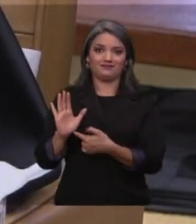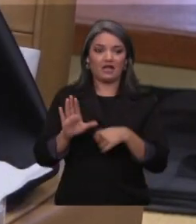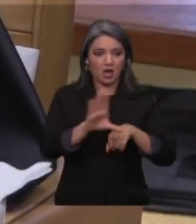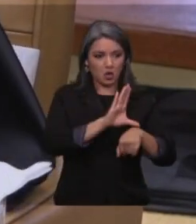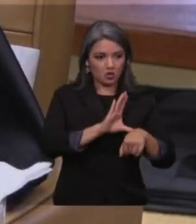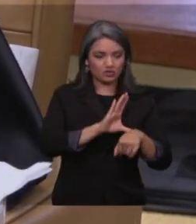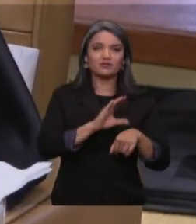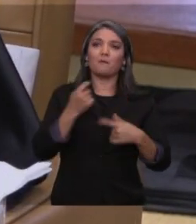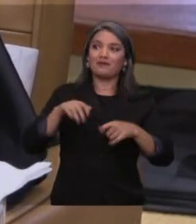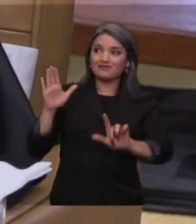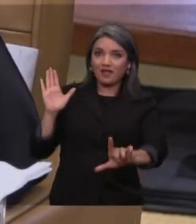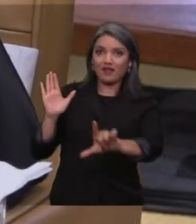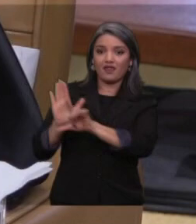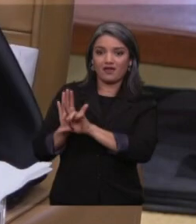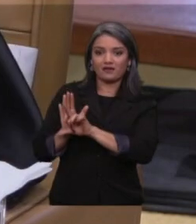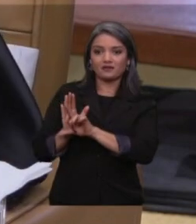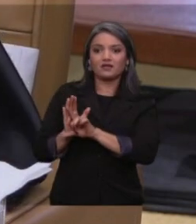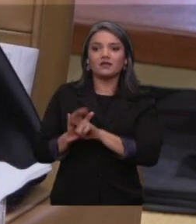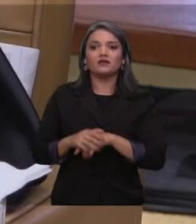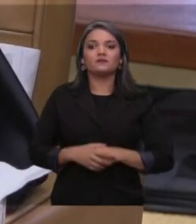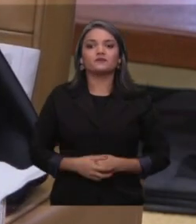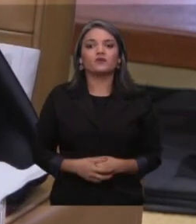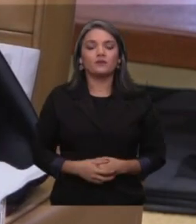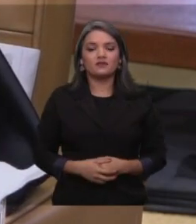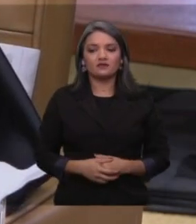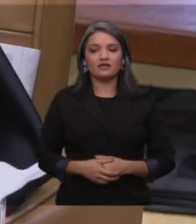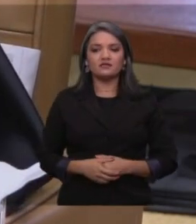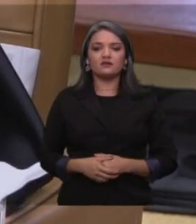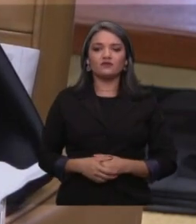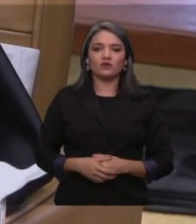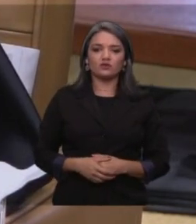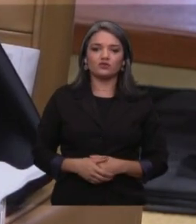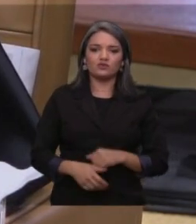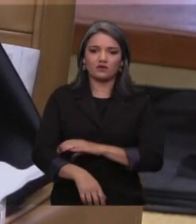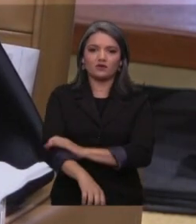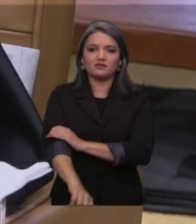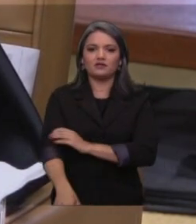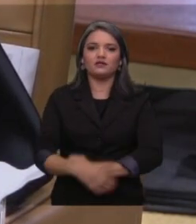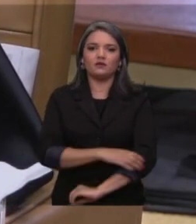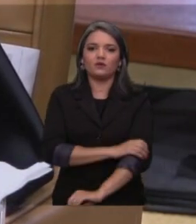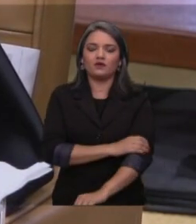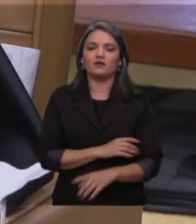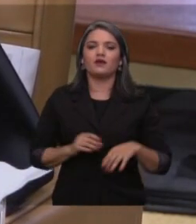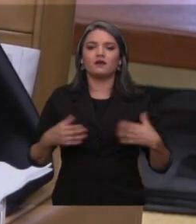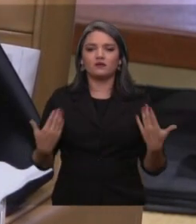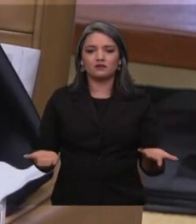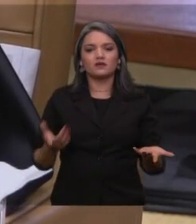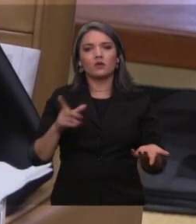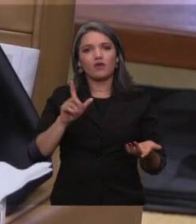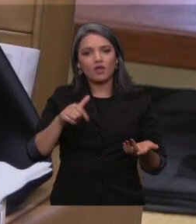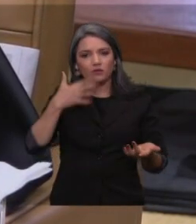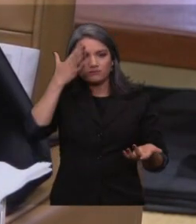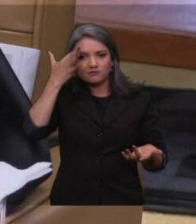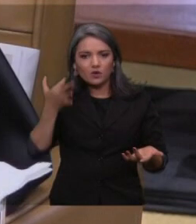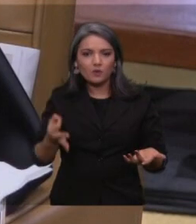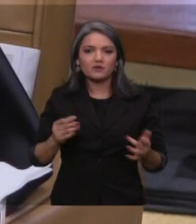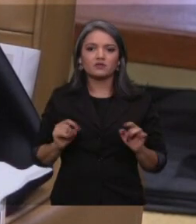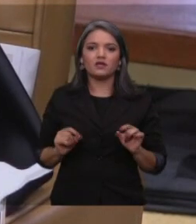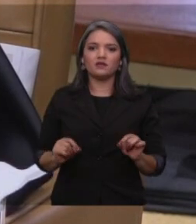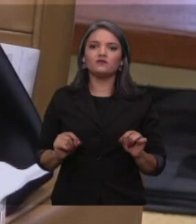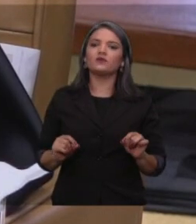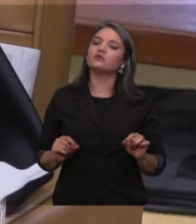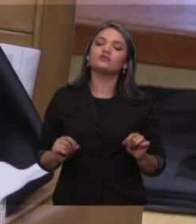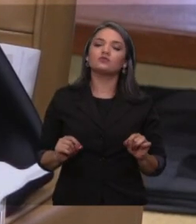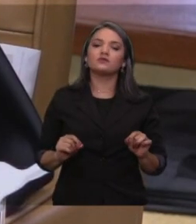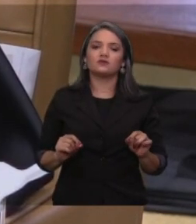Tenho para mim que esta é uma compreensão que já, de algum modo e por várias maneiras,